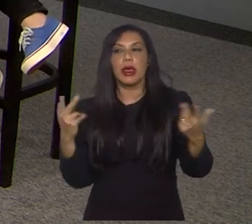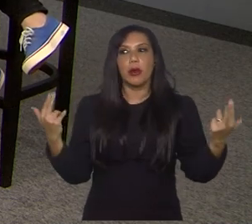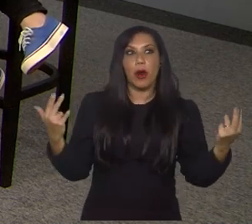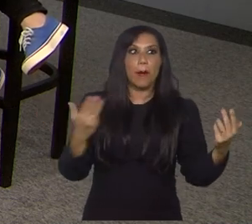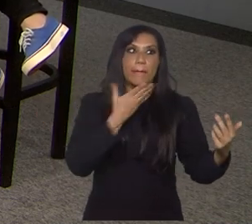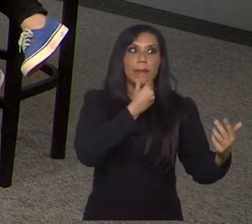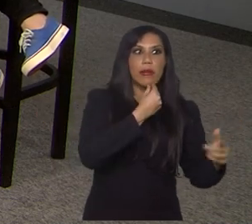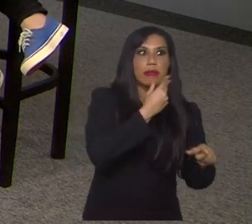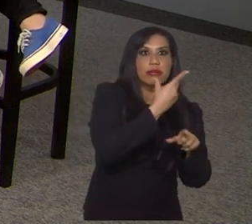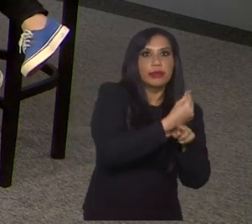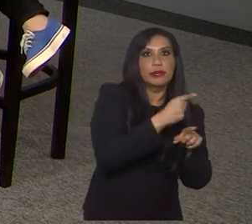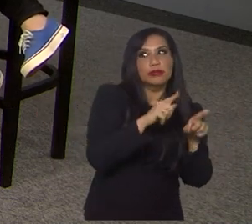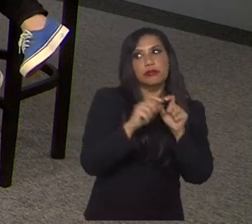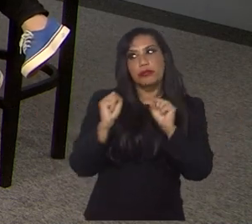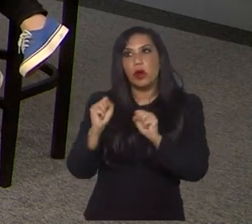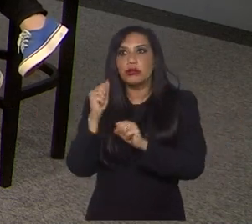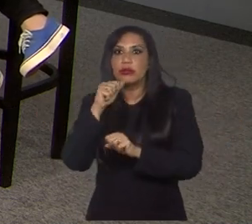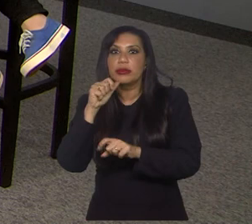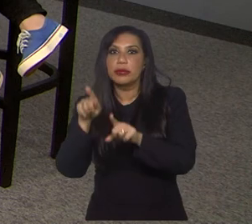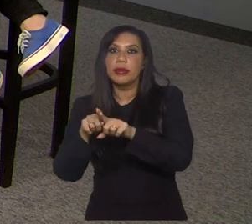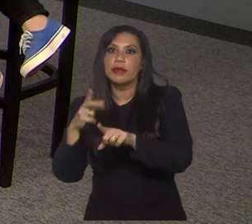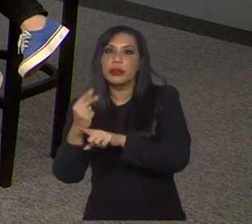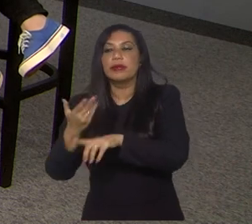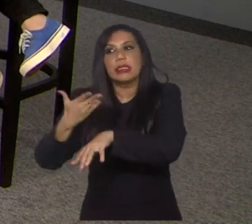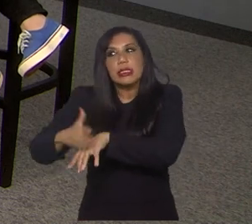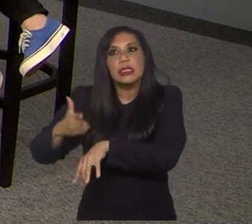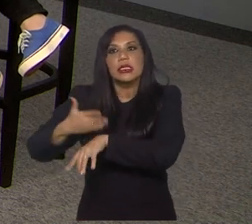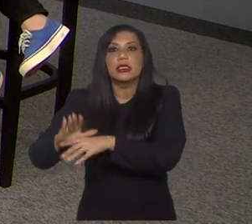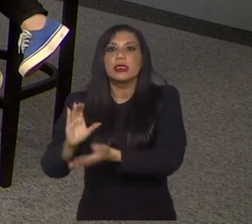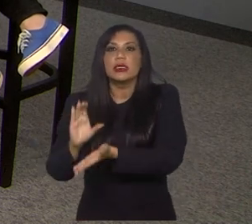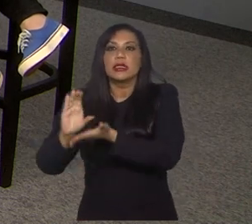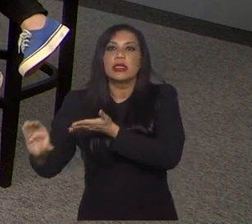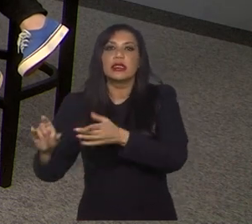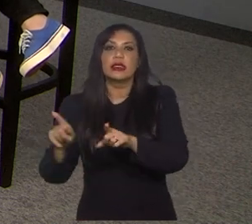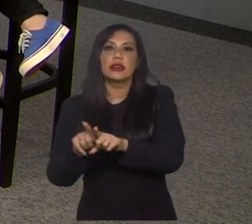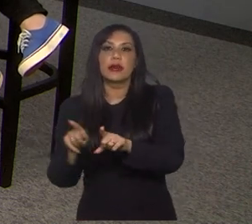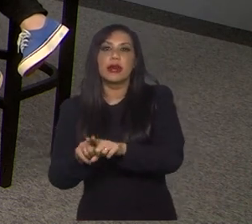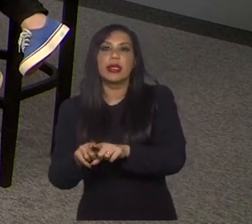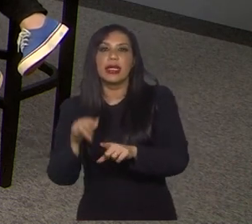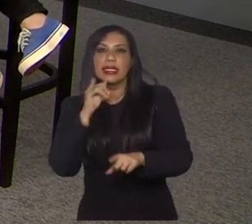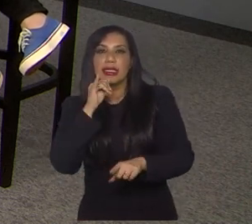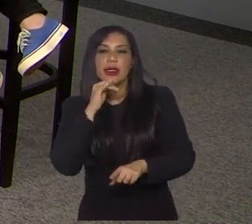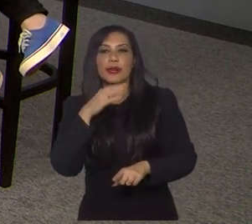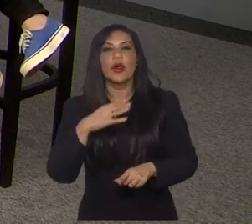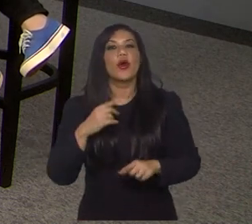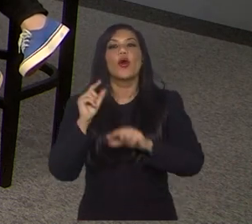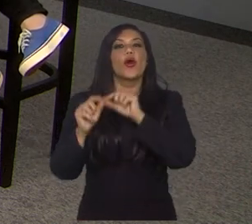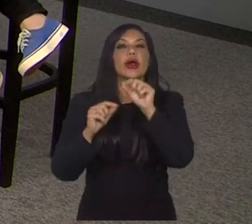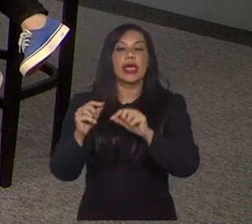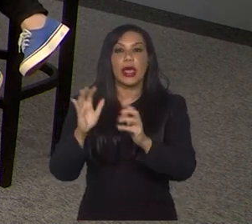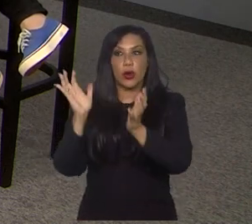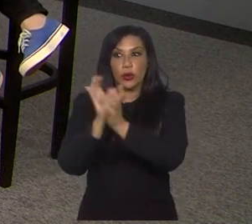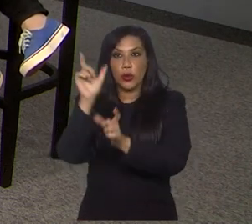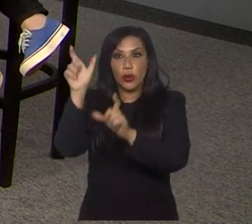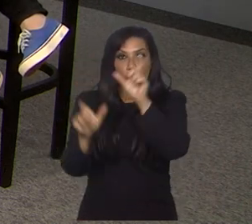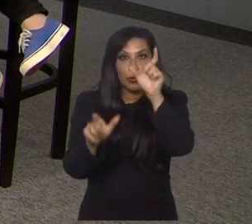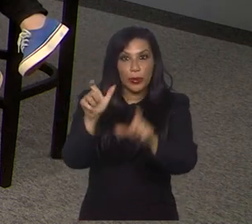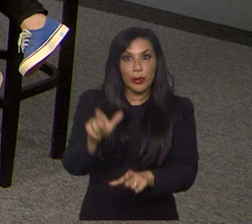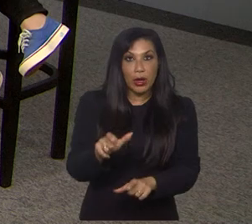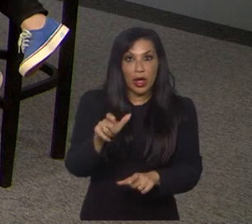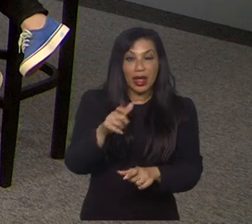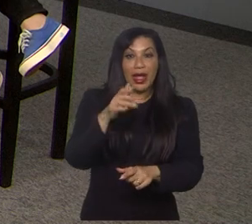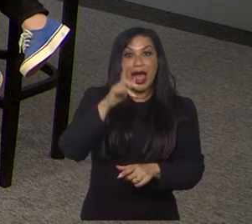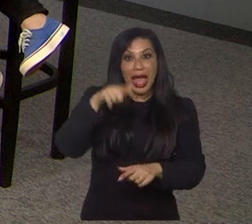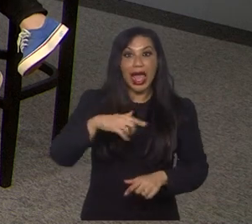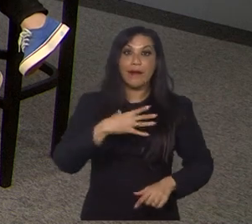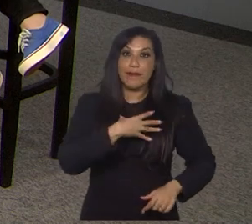acaba sendo inevitável, a seleção marroquina feminina também tem essa questão das filhas da diáspora. Sim. Boa parte dessas jogadoras